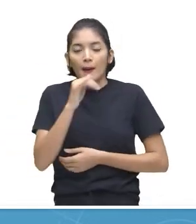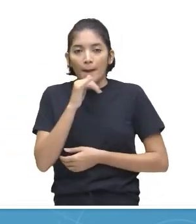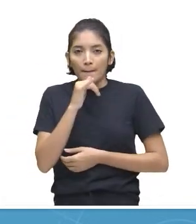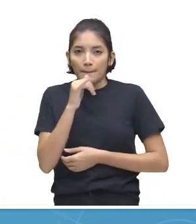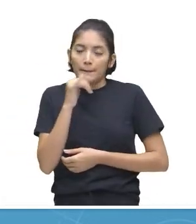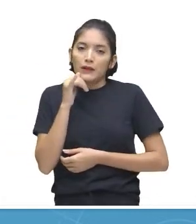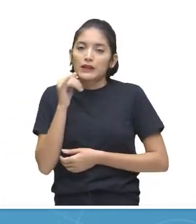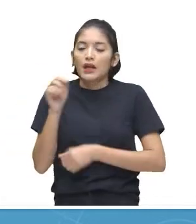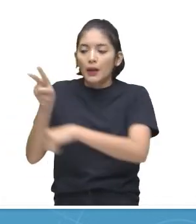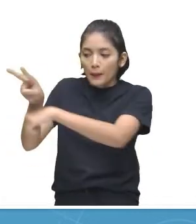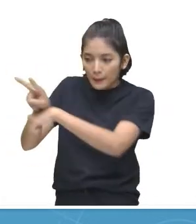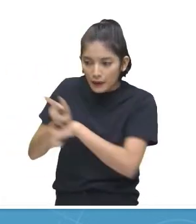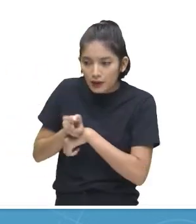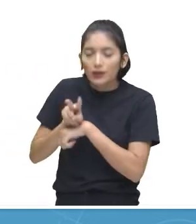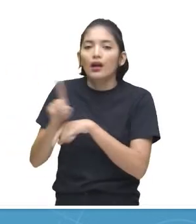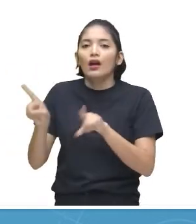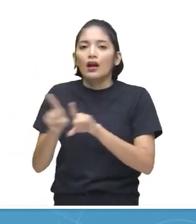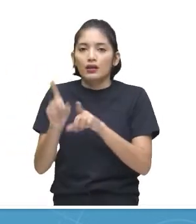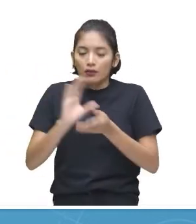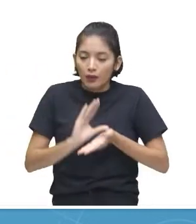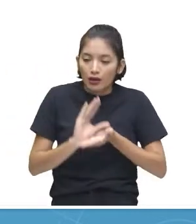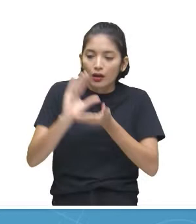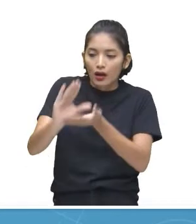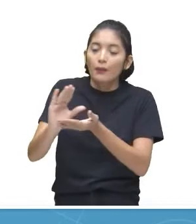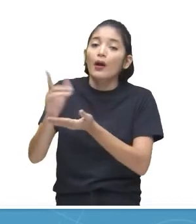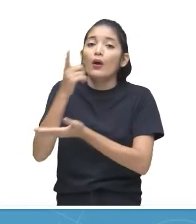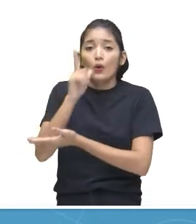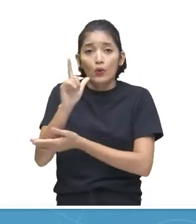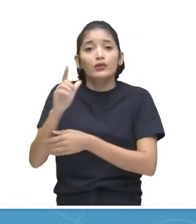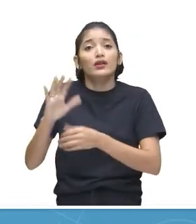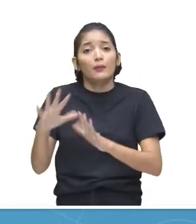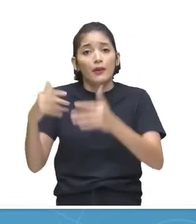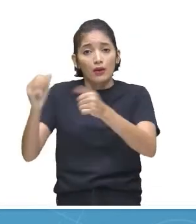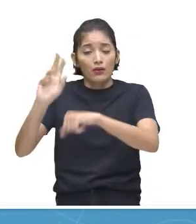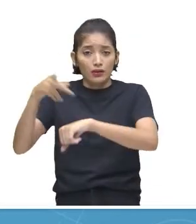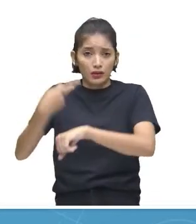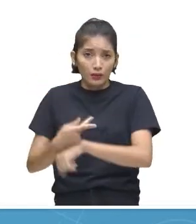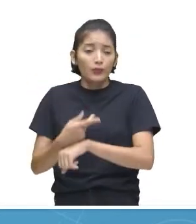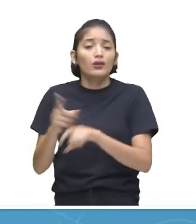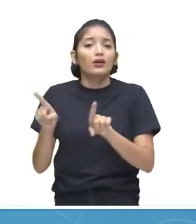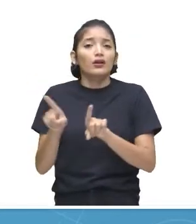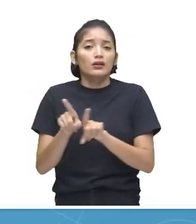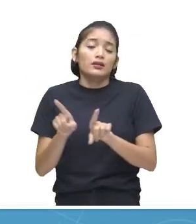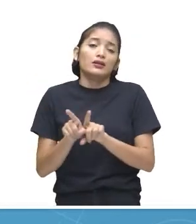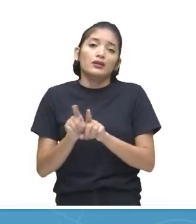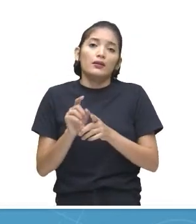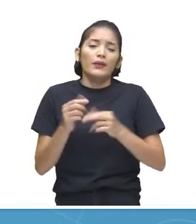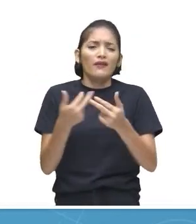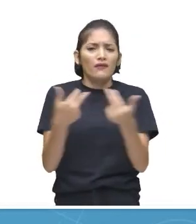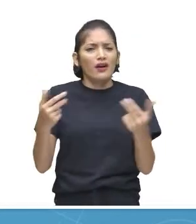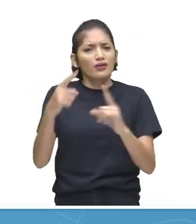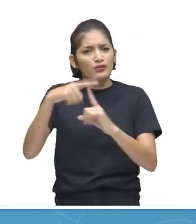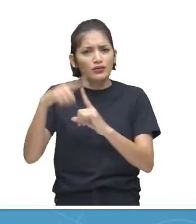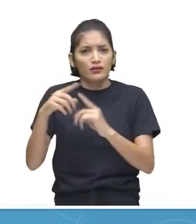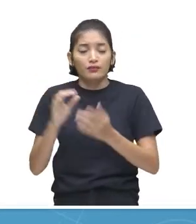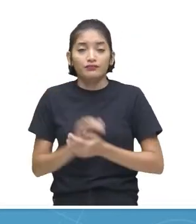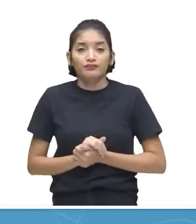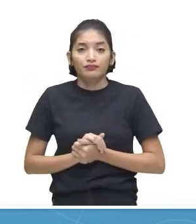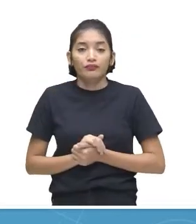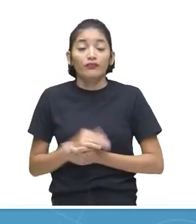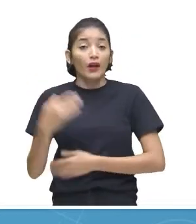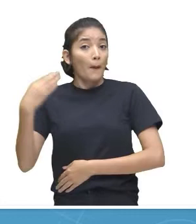os empréstimos, os investimentos e as outras formas de crédito que a gente pode encontrar. Então o banco,